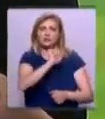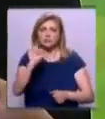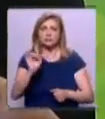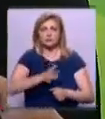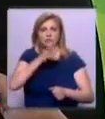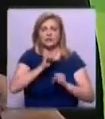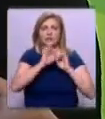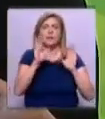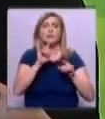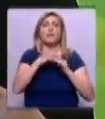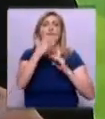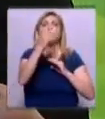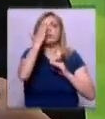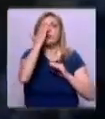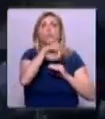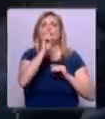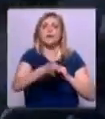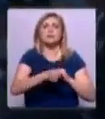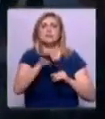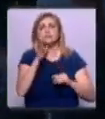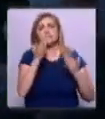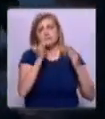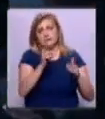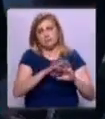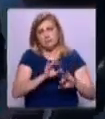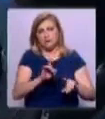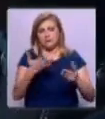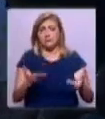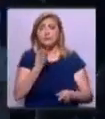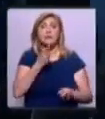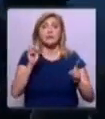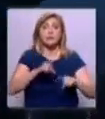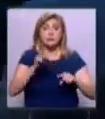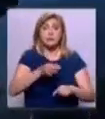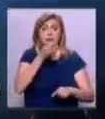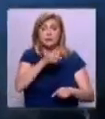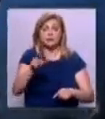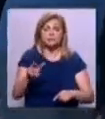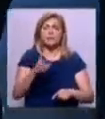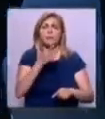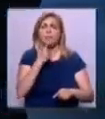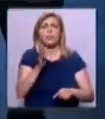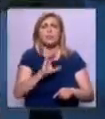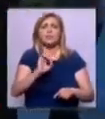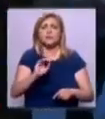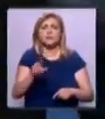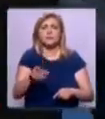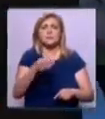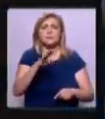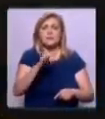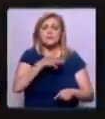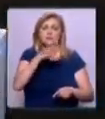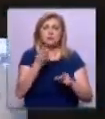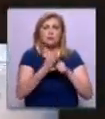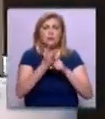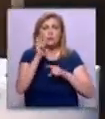para futuro, e isso deve ser saudado. Durante o dia foi repetindo a mensagem sem referir o Partido Socialista nos discursos que